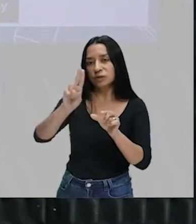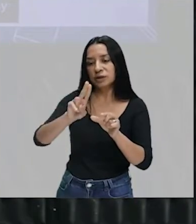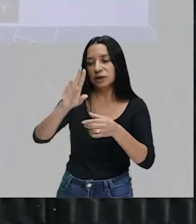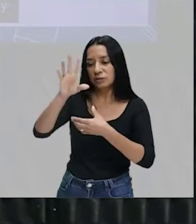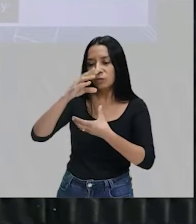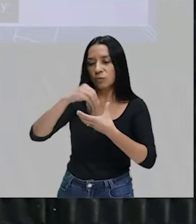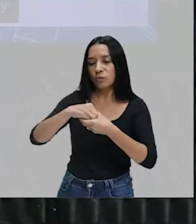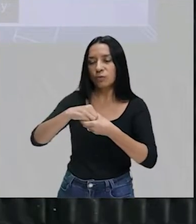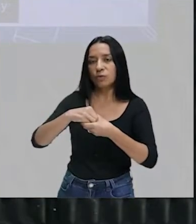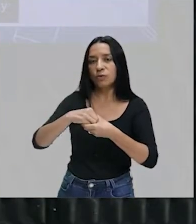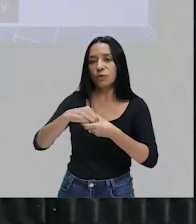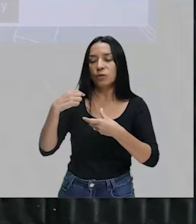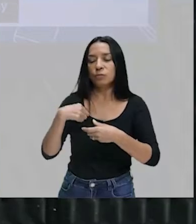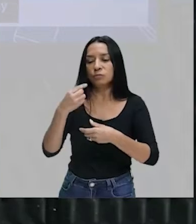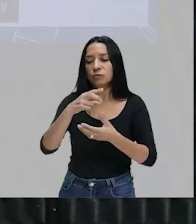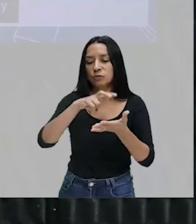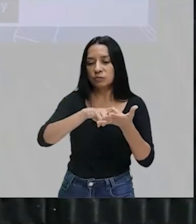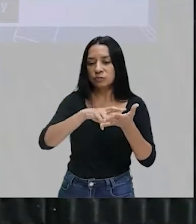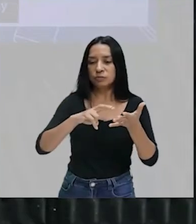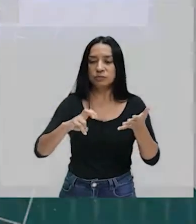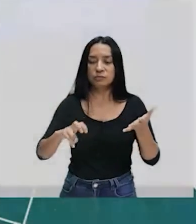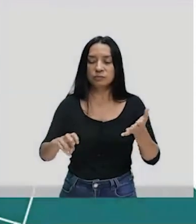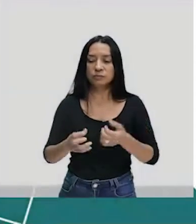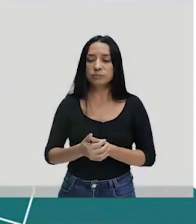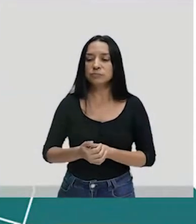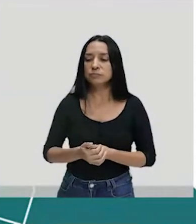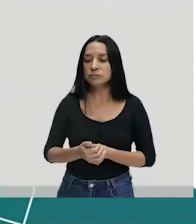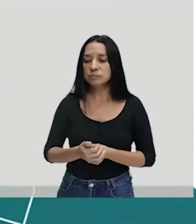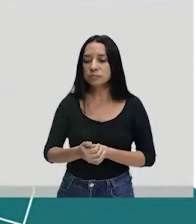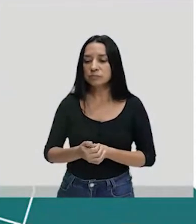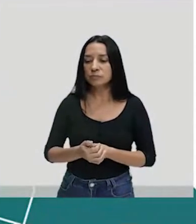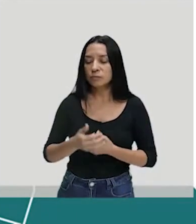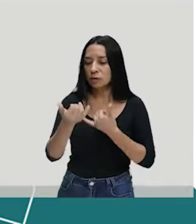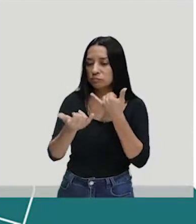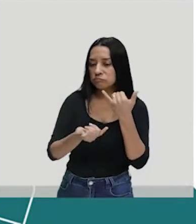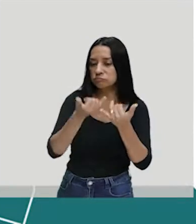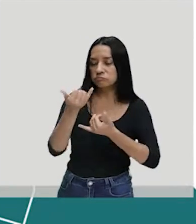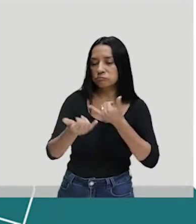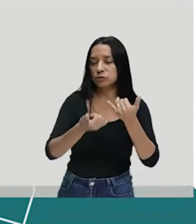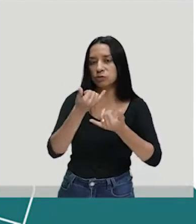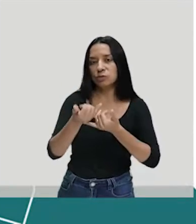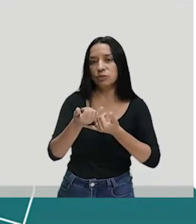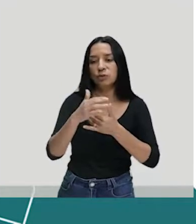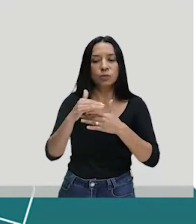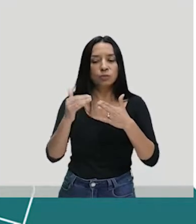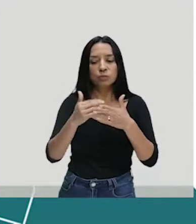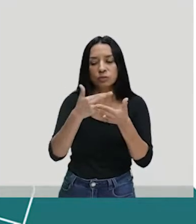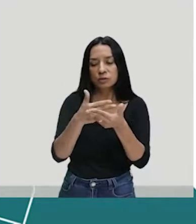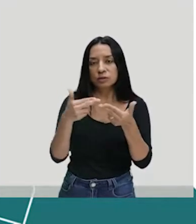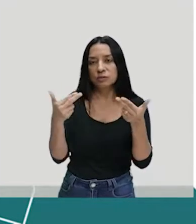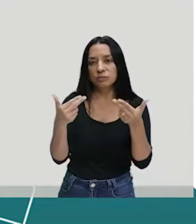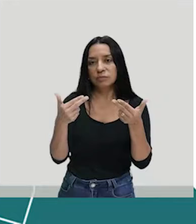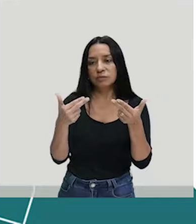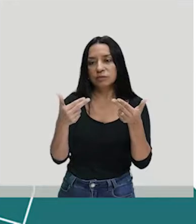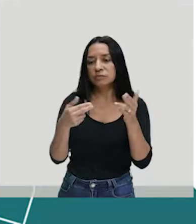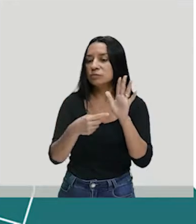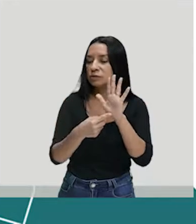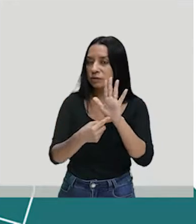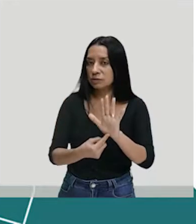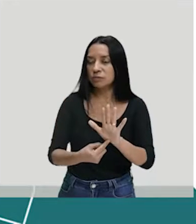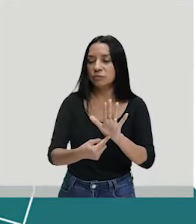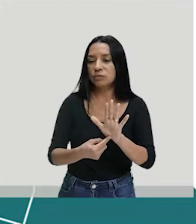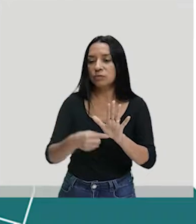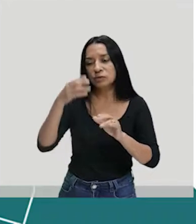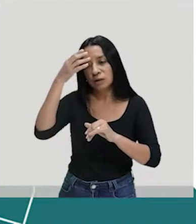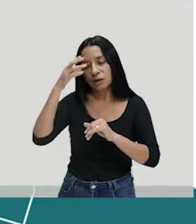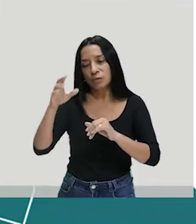no nosso vocabulário e crônicos nos jogos tão todos esses elementos que remetem